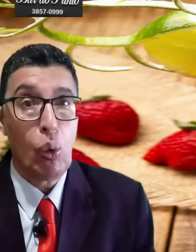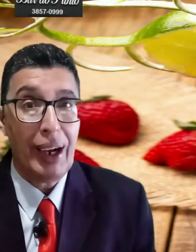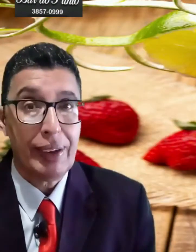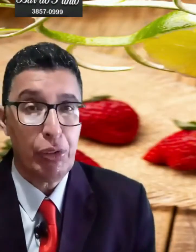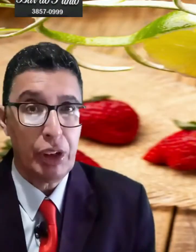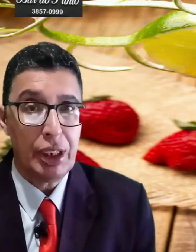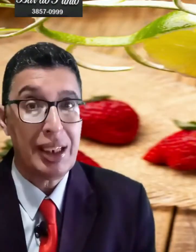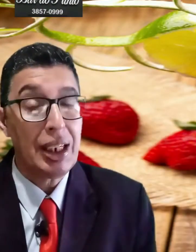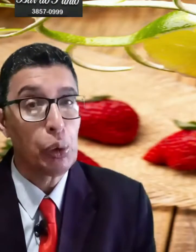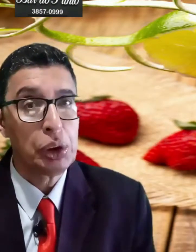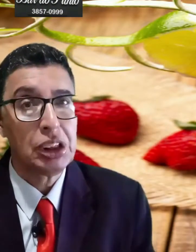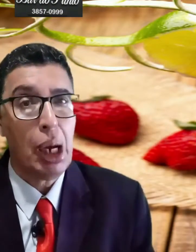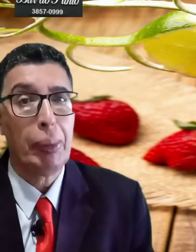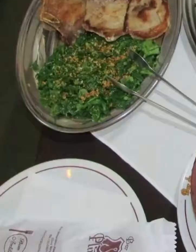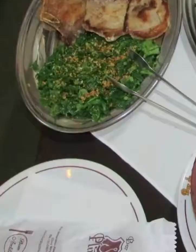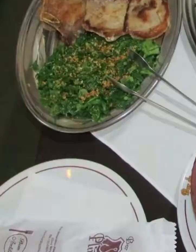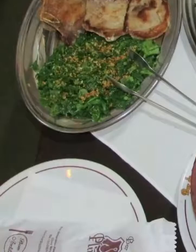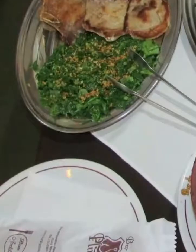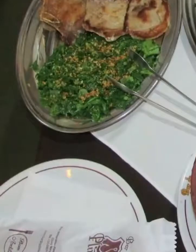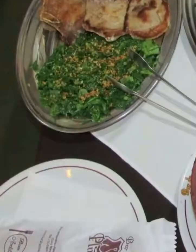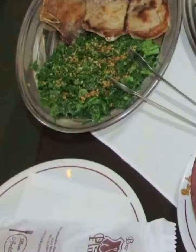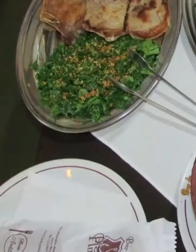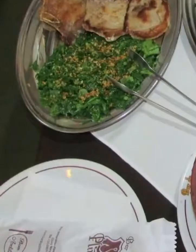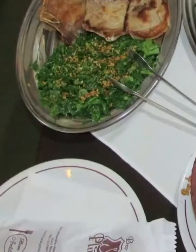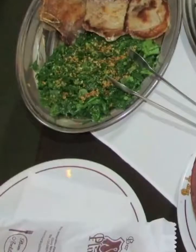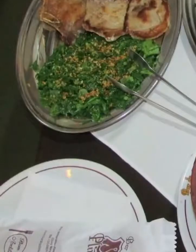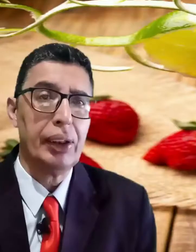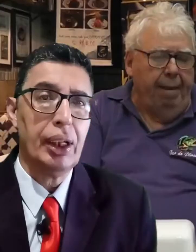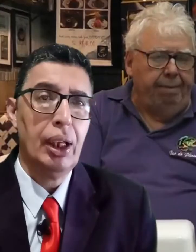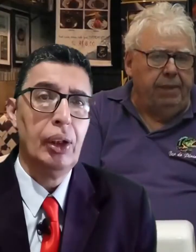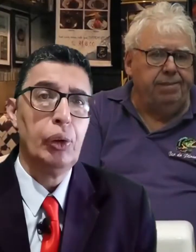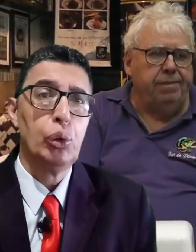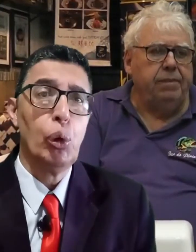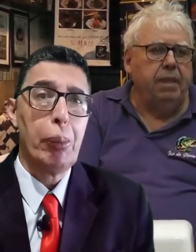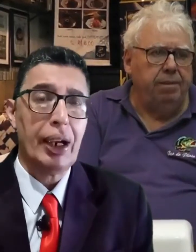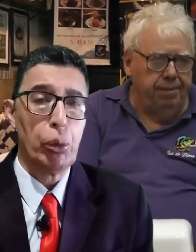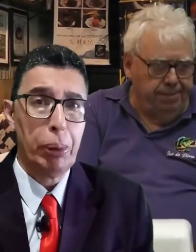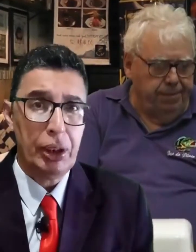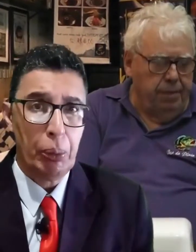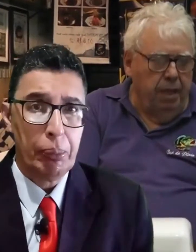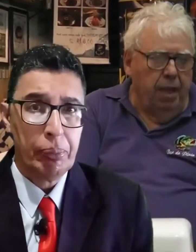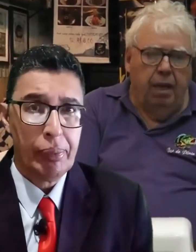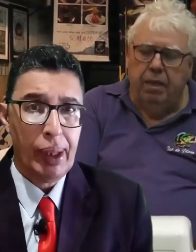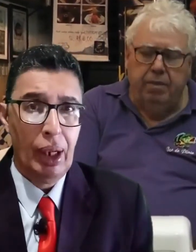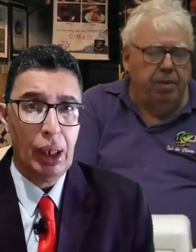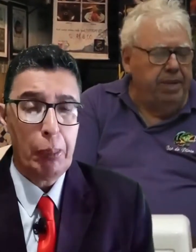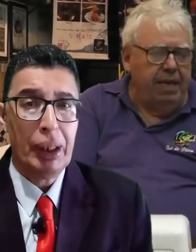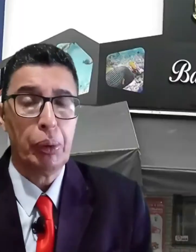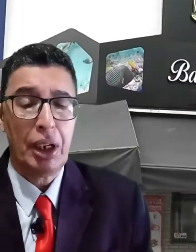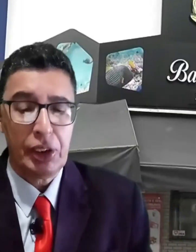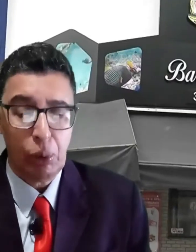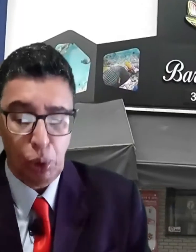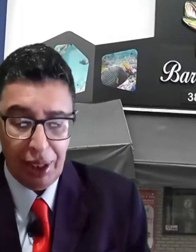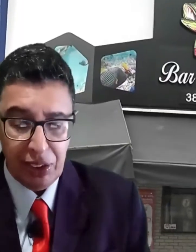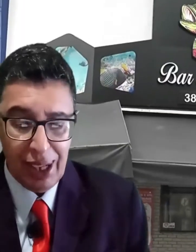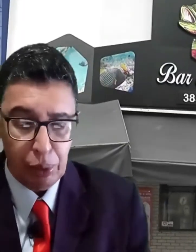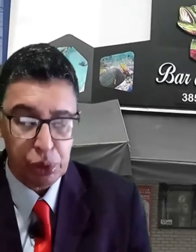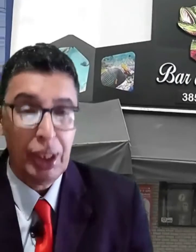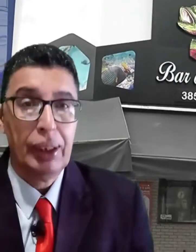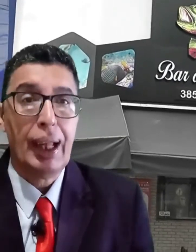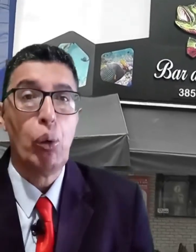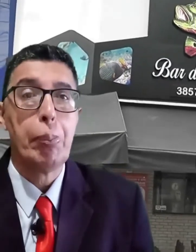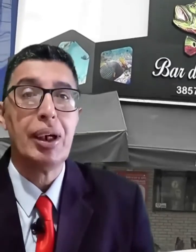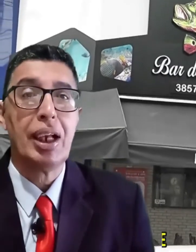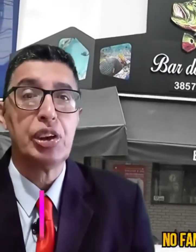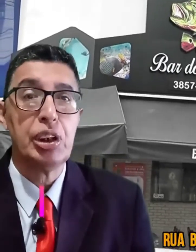também na quarta-feira e no sábado a feijoada diferenciada do Bar do Plínio. Lembrando que eles estão